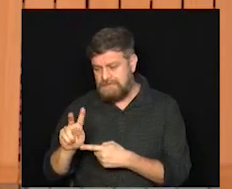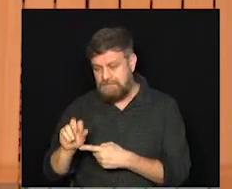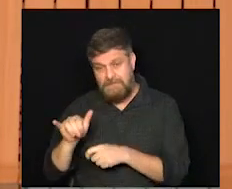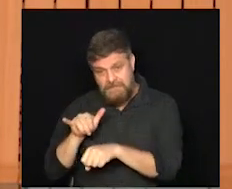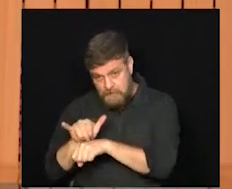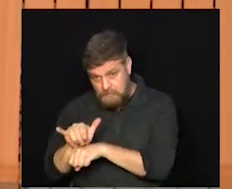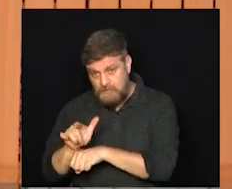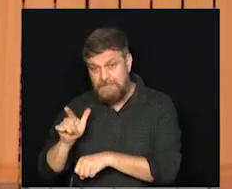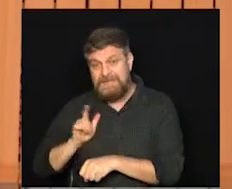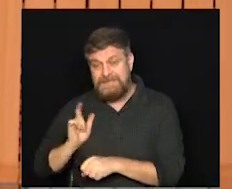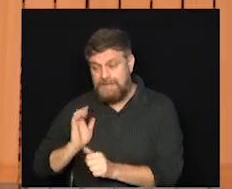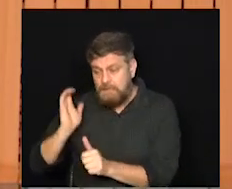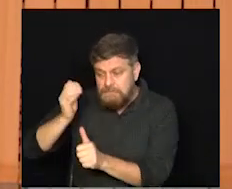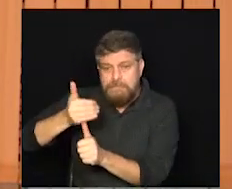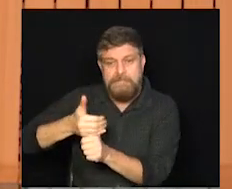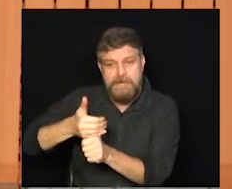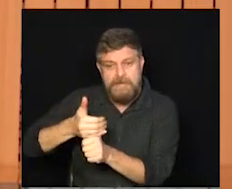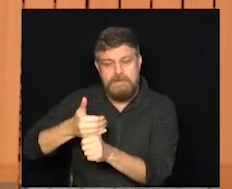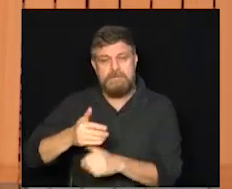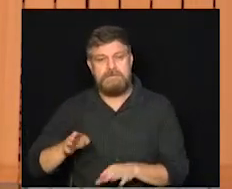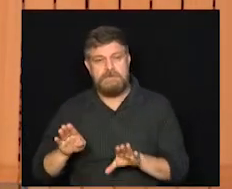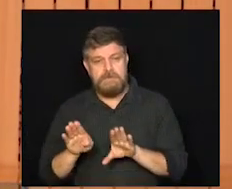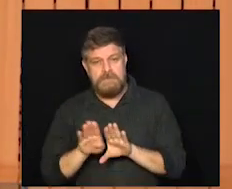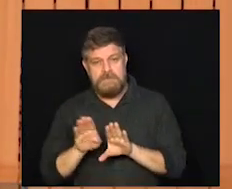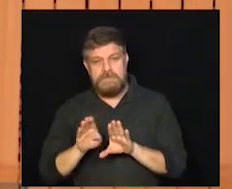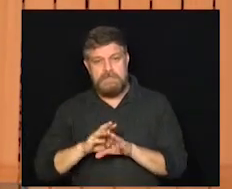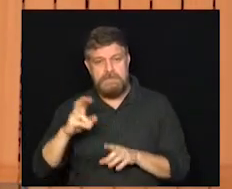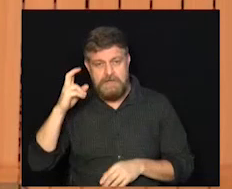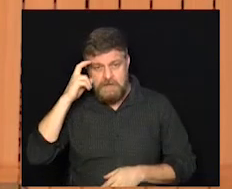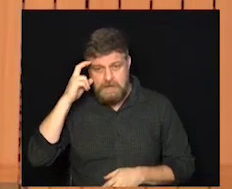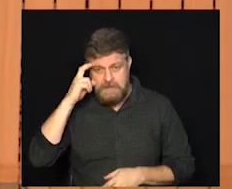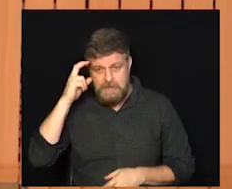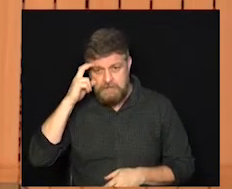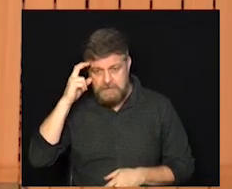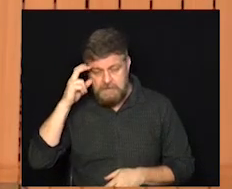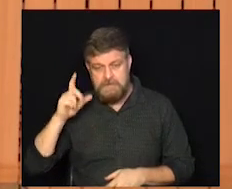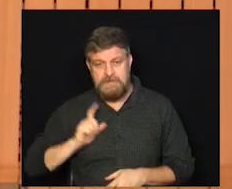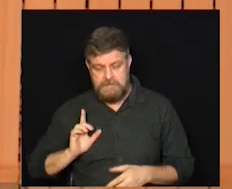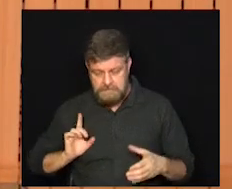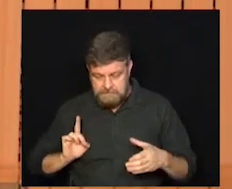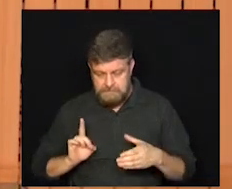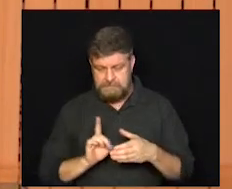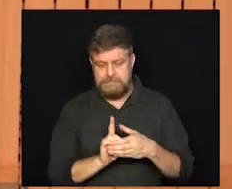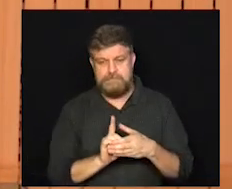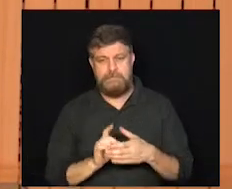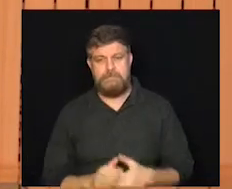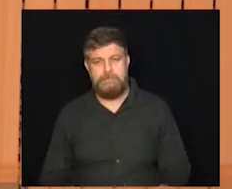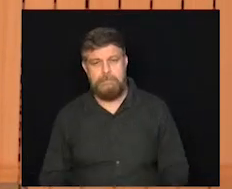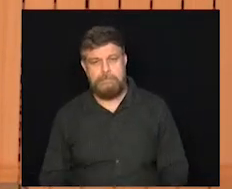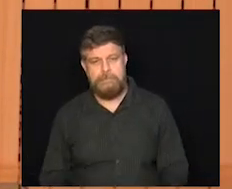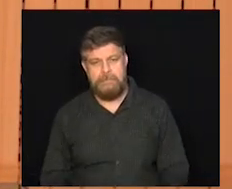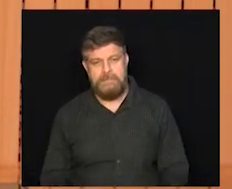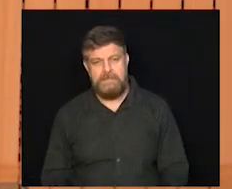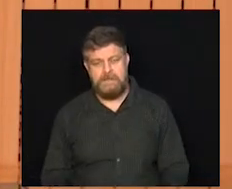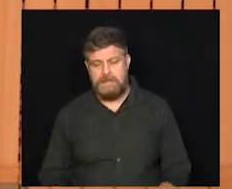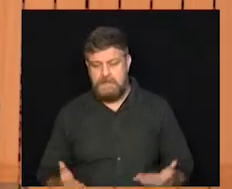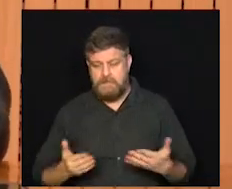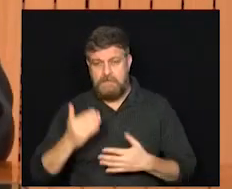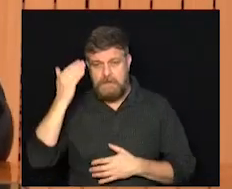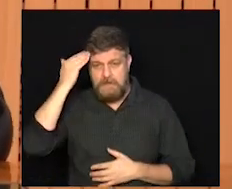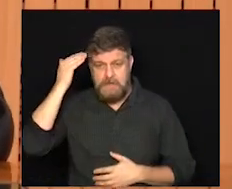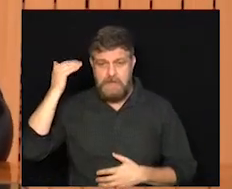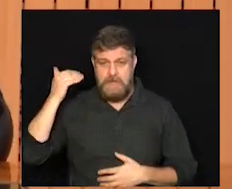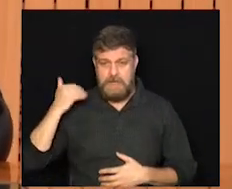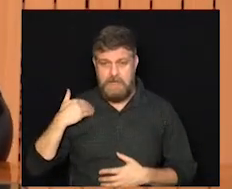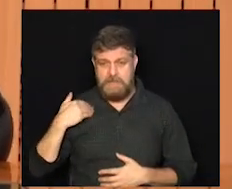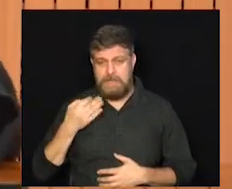Adecir, e o vereador Carlinhos Camelô também faz parte aqui da nossa comissão. Por favor, vereadora Débora Palermo, você tem a